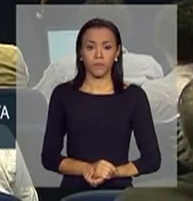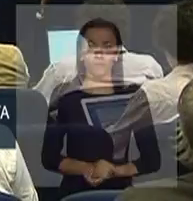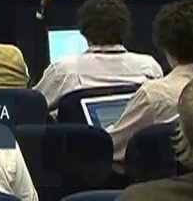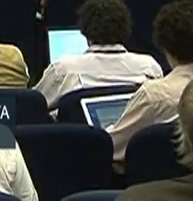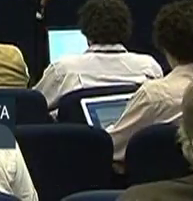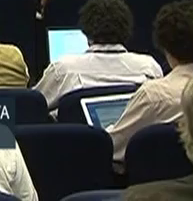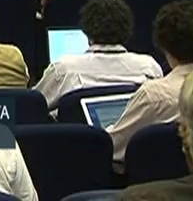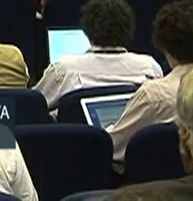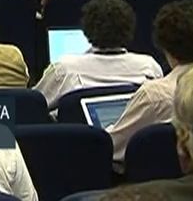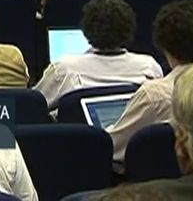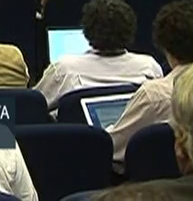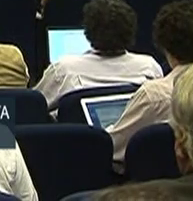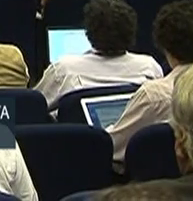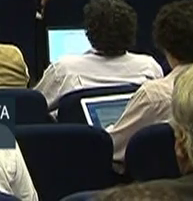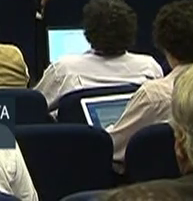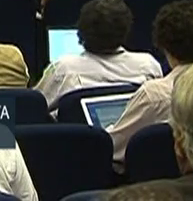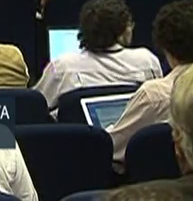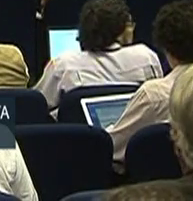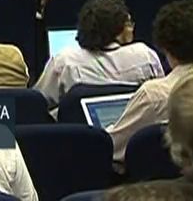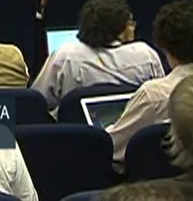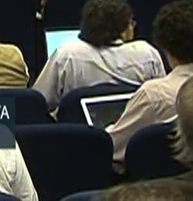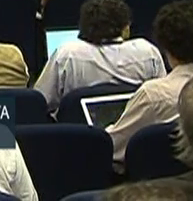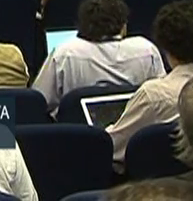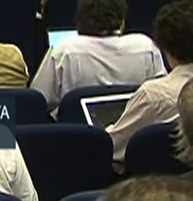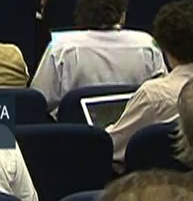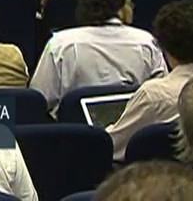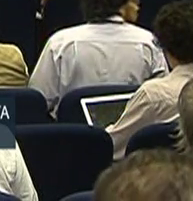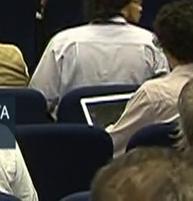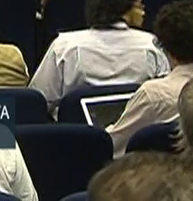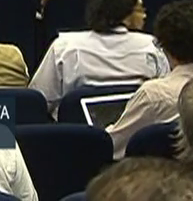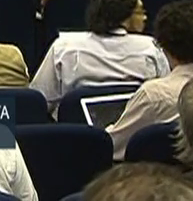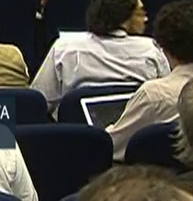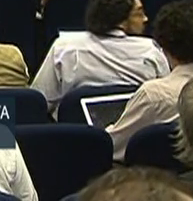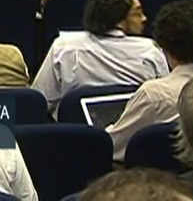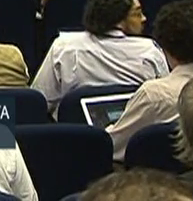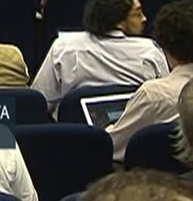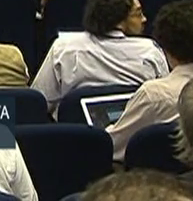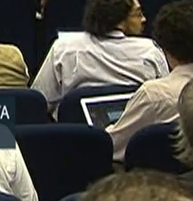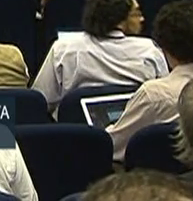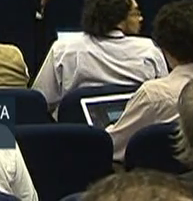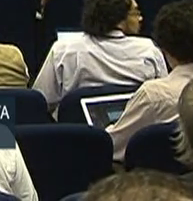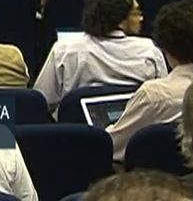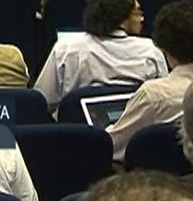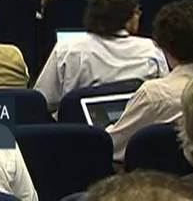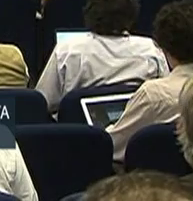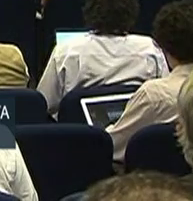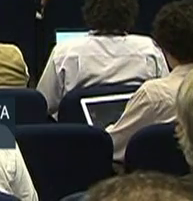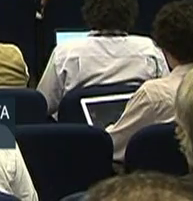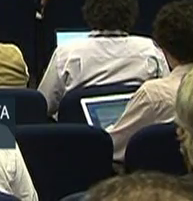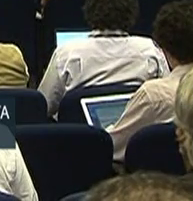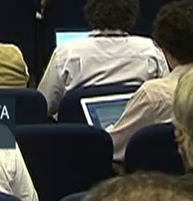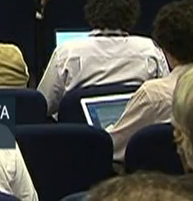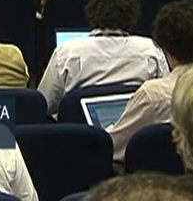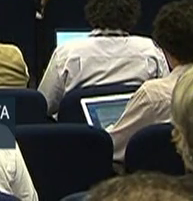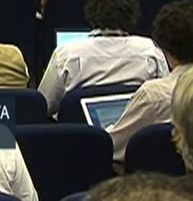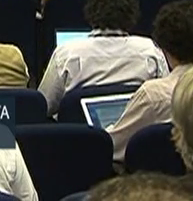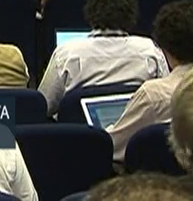Já tem pergunta inscrita já, gente. Temos que seguir a ordem. Por favor.